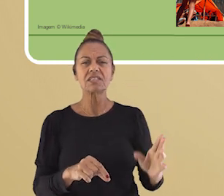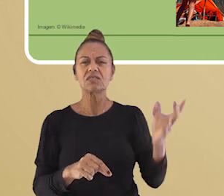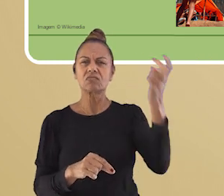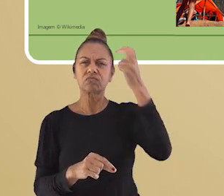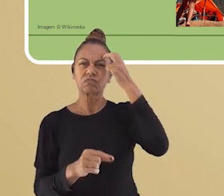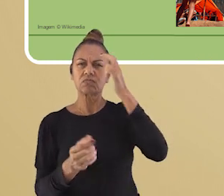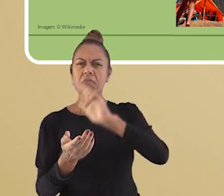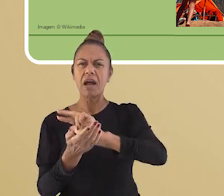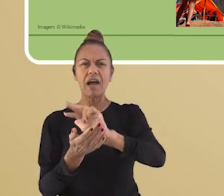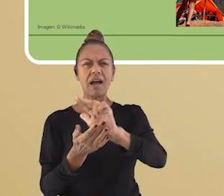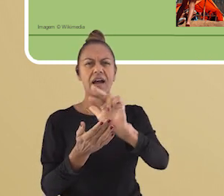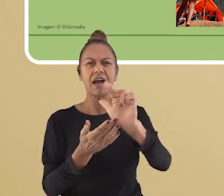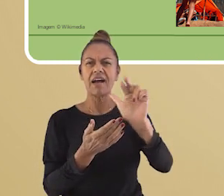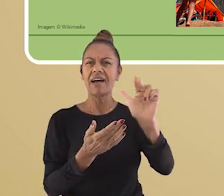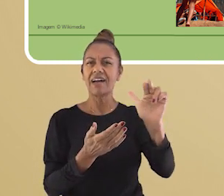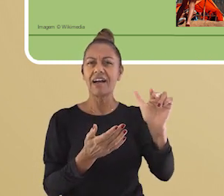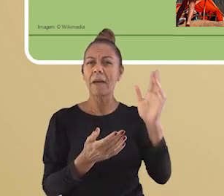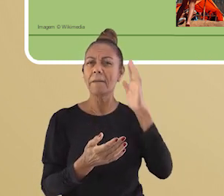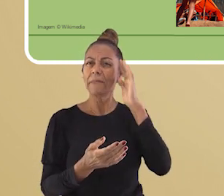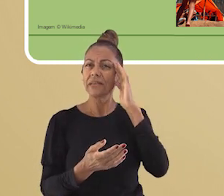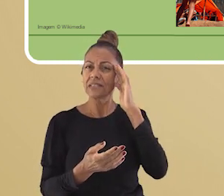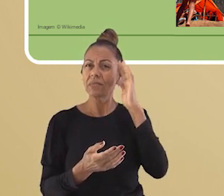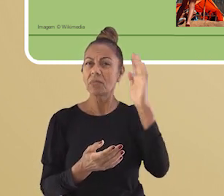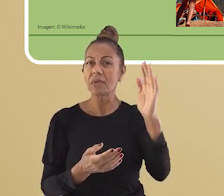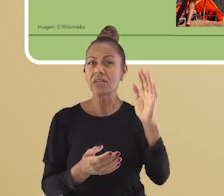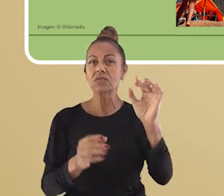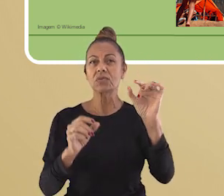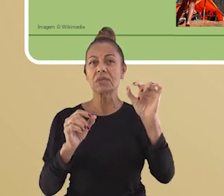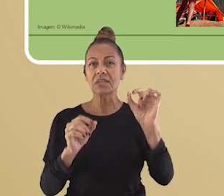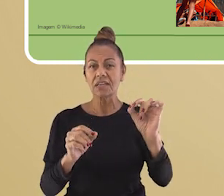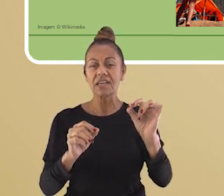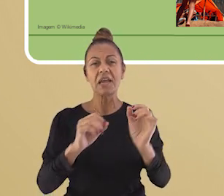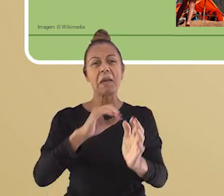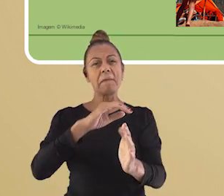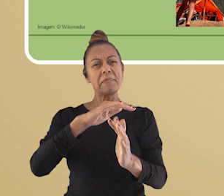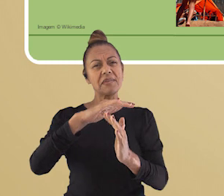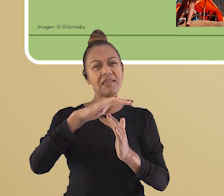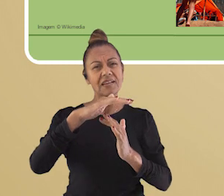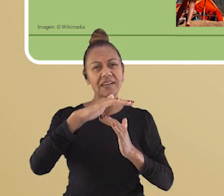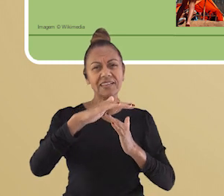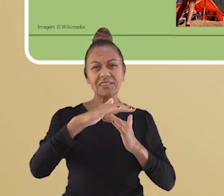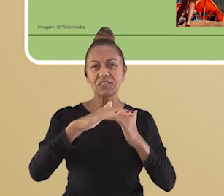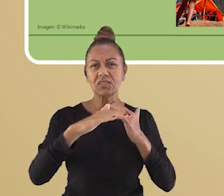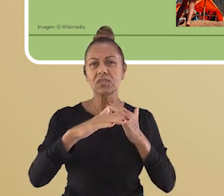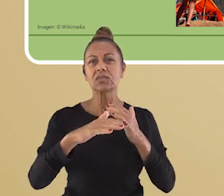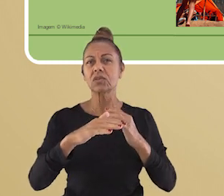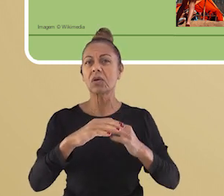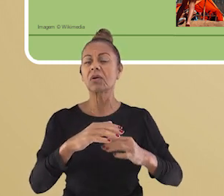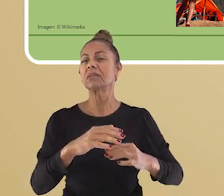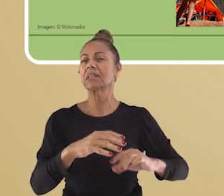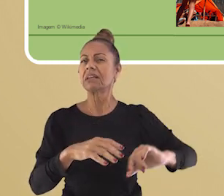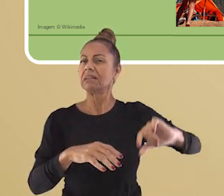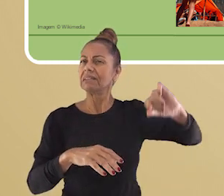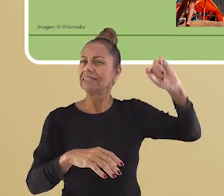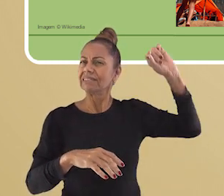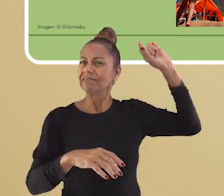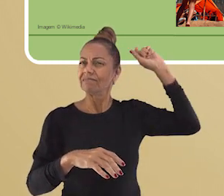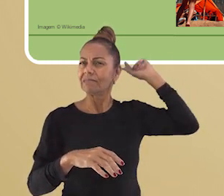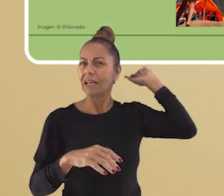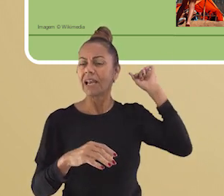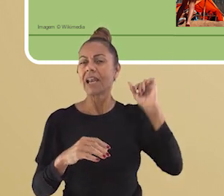multiculturalidade estão associadas principalmente ao fluxo de migrações que aconteceram desde a chegada